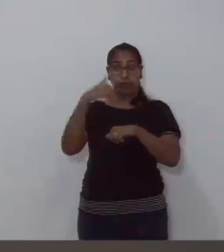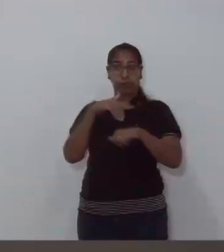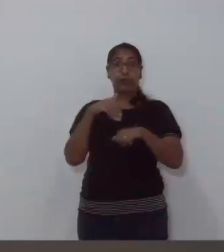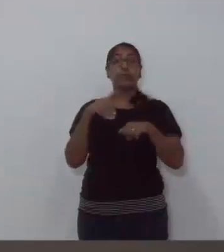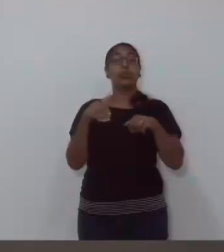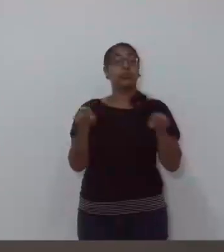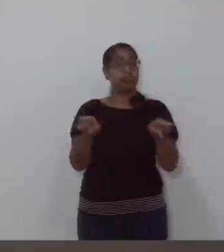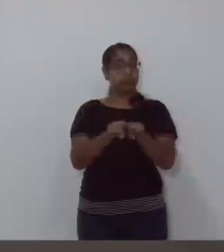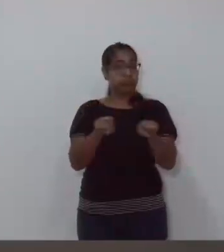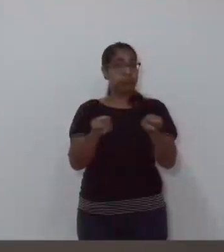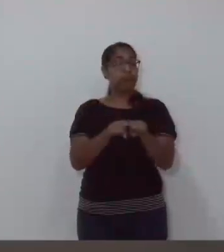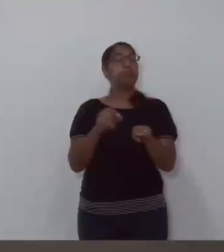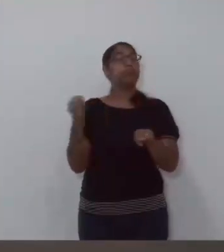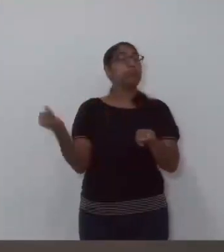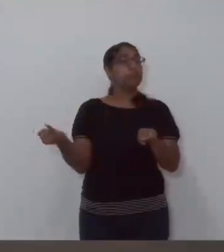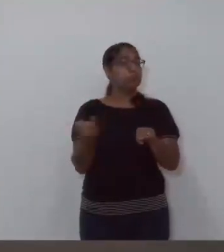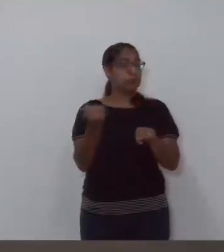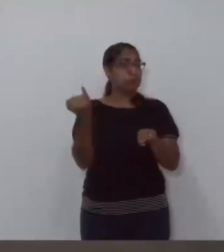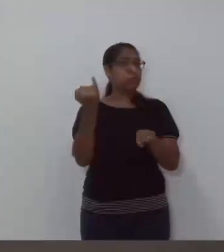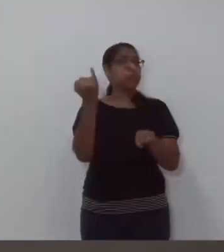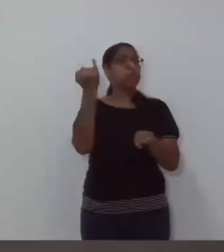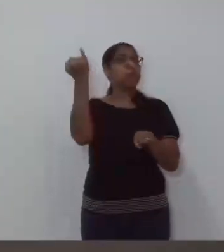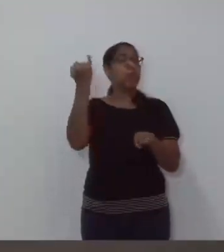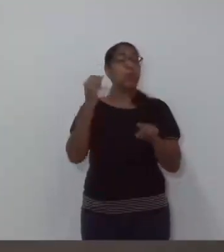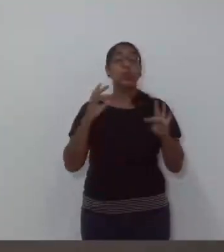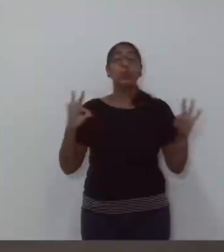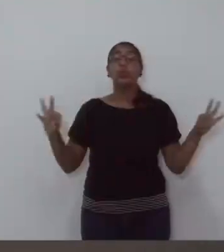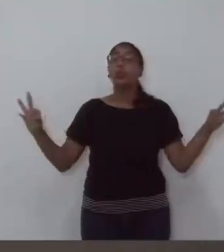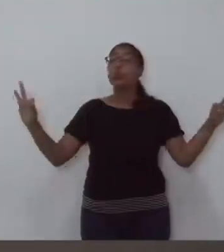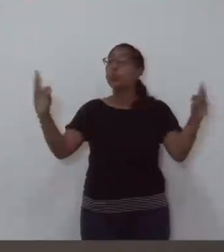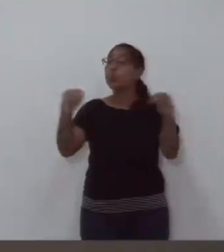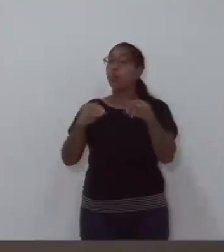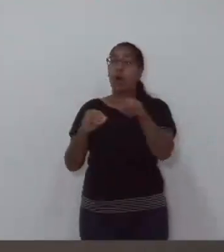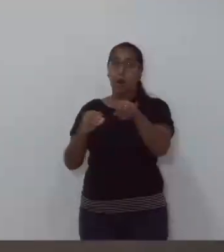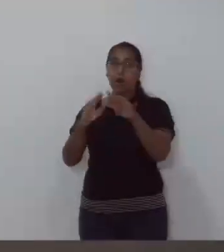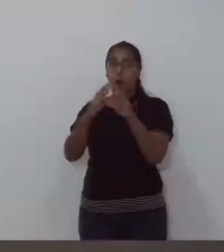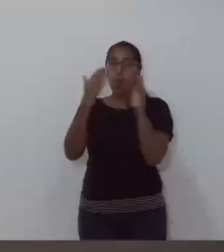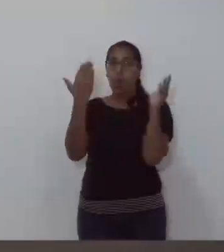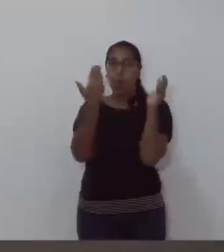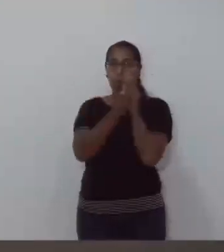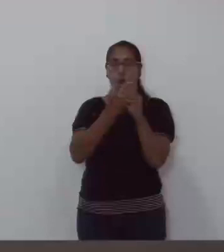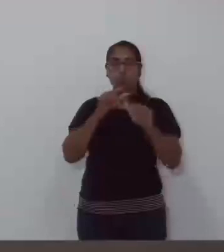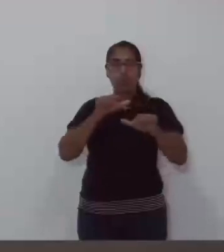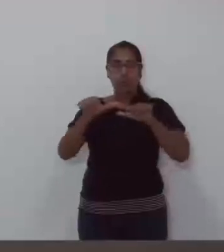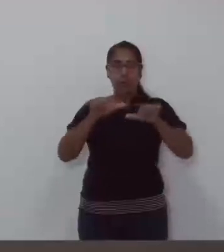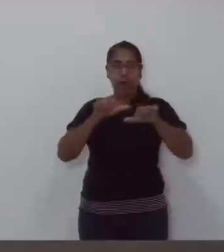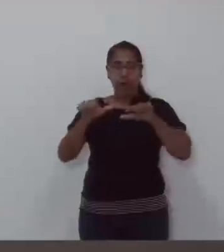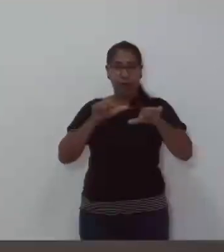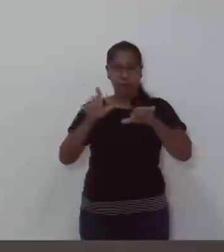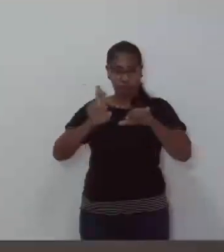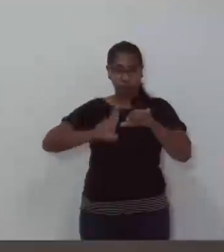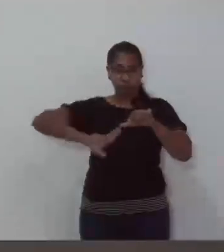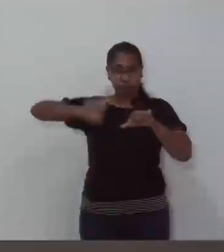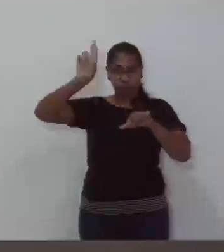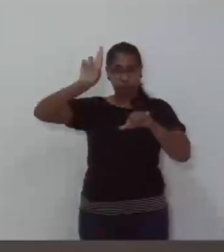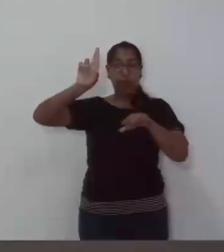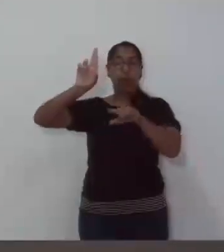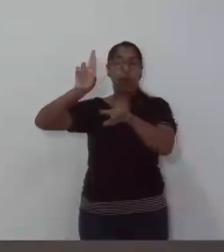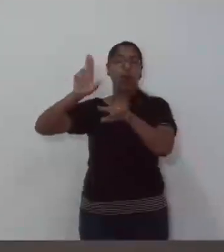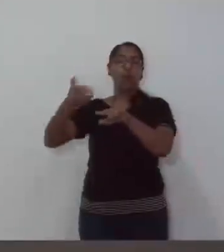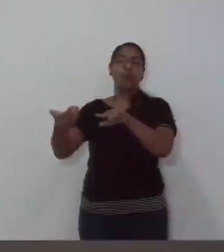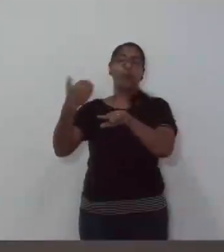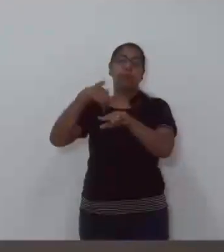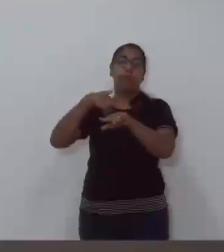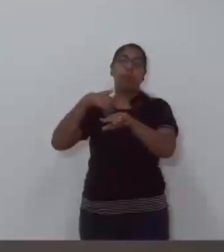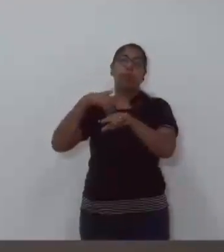creio que é de extrema importância que todos da escola, que respondem pela escola, sejam